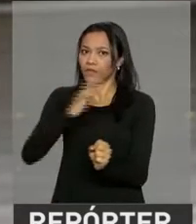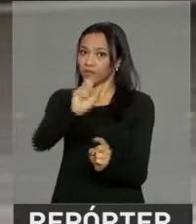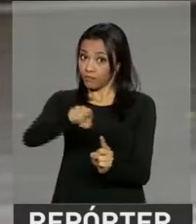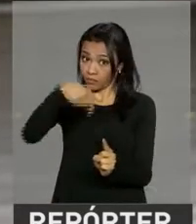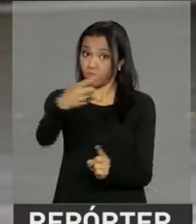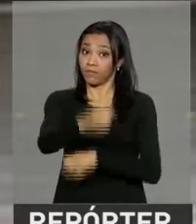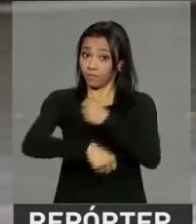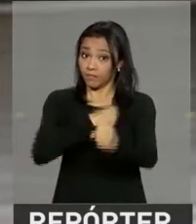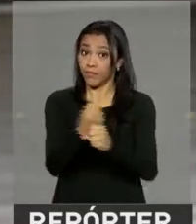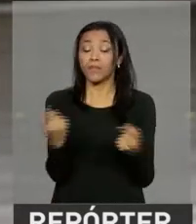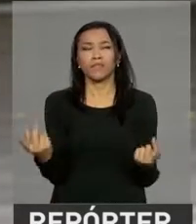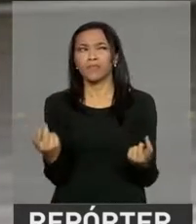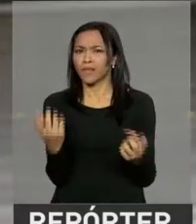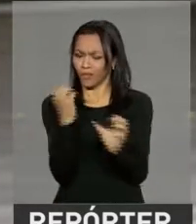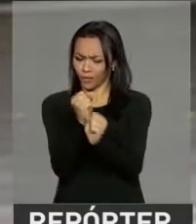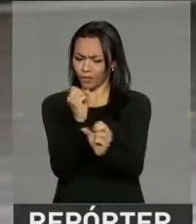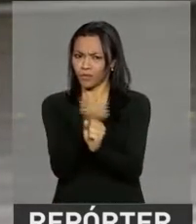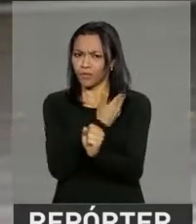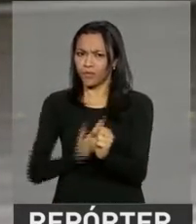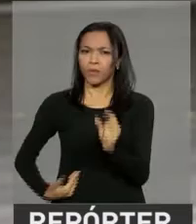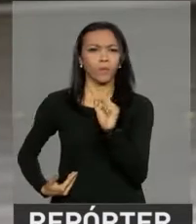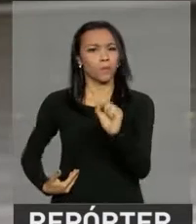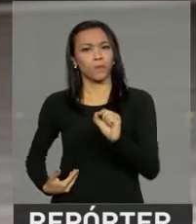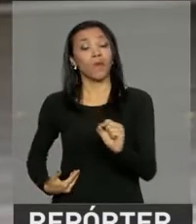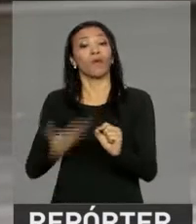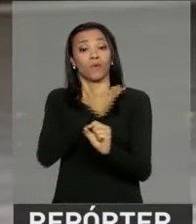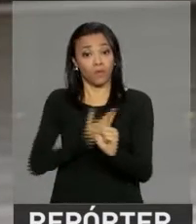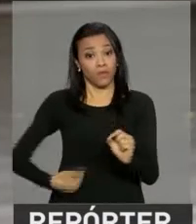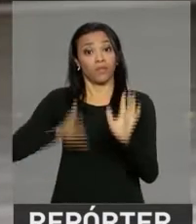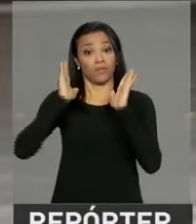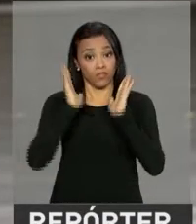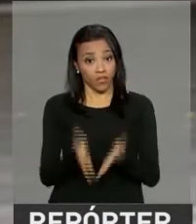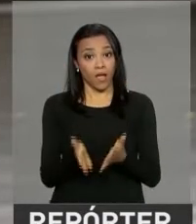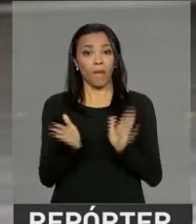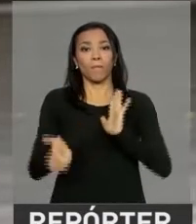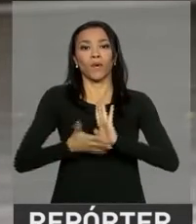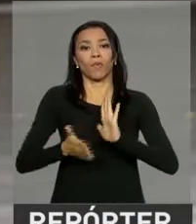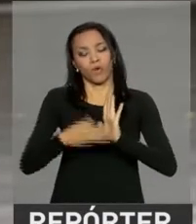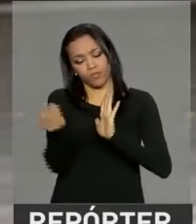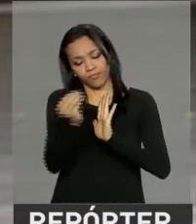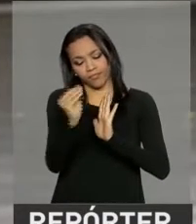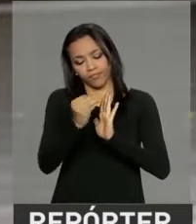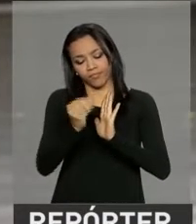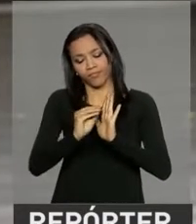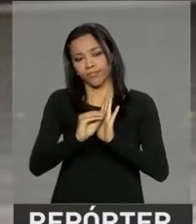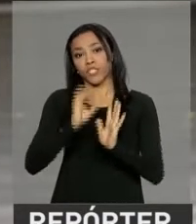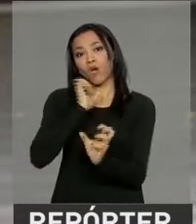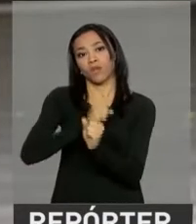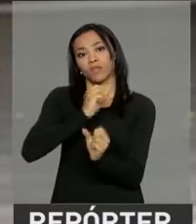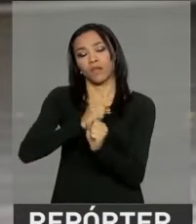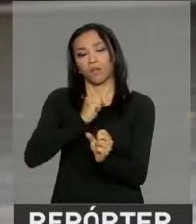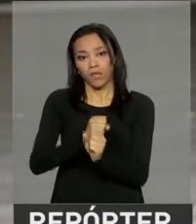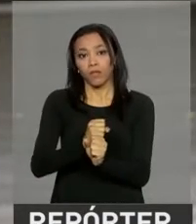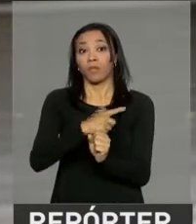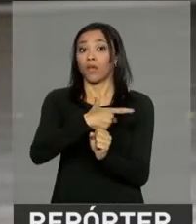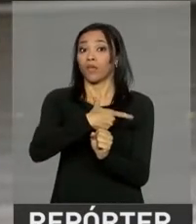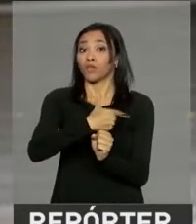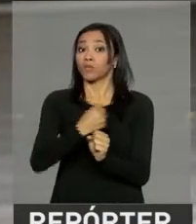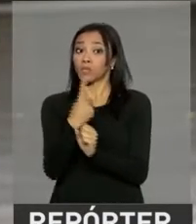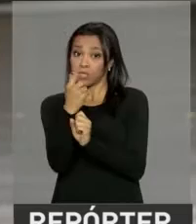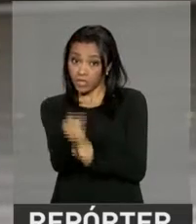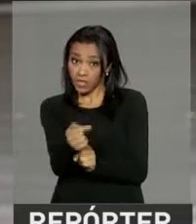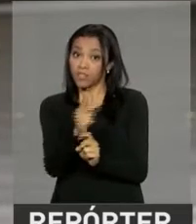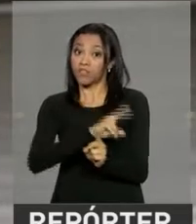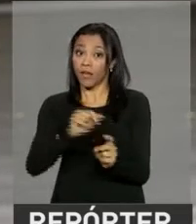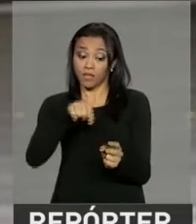e por falar em qom as públicas o governo está finalizando a proposta de orçamento da união para 2017 que vai ser